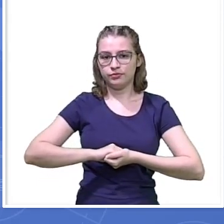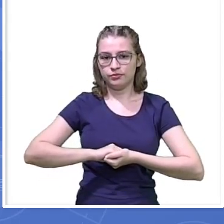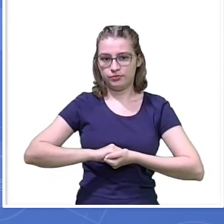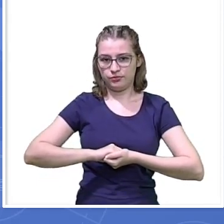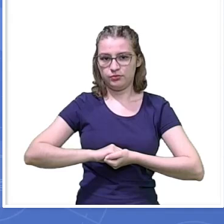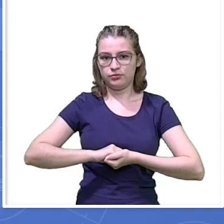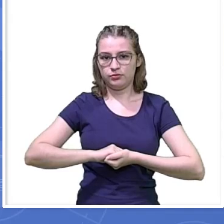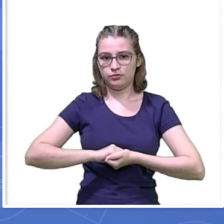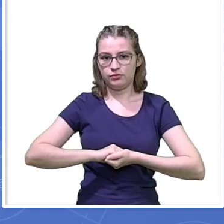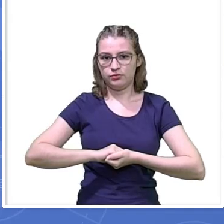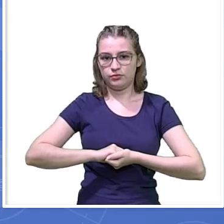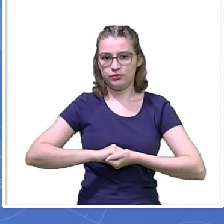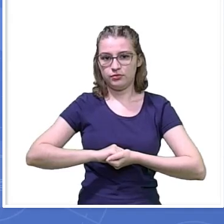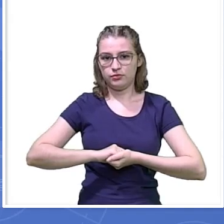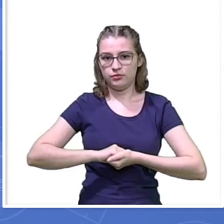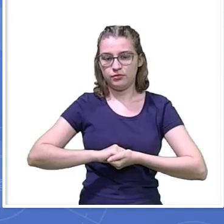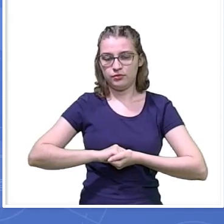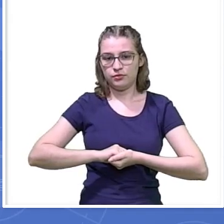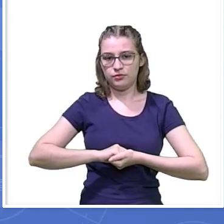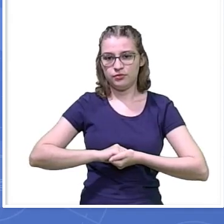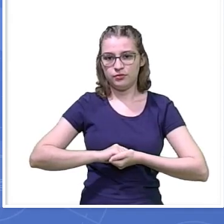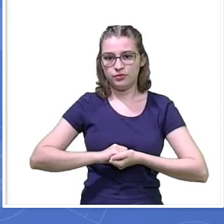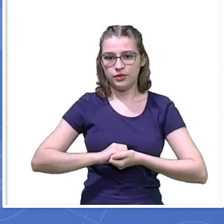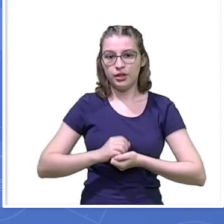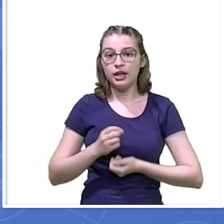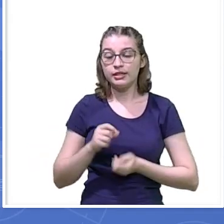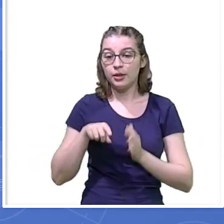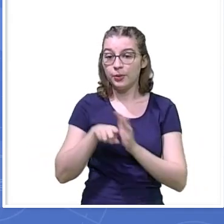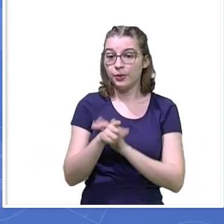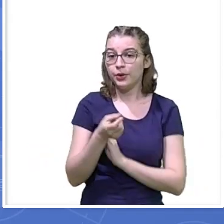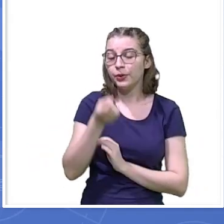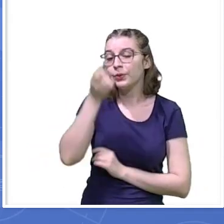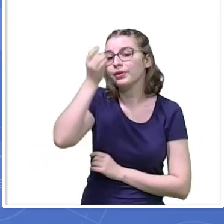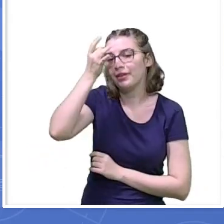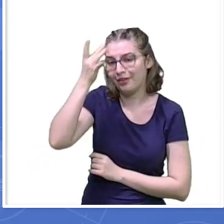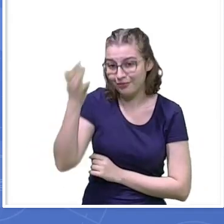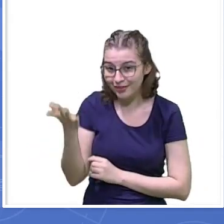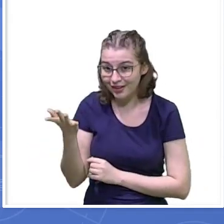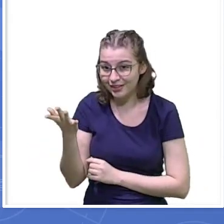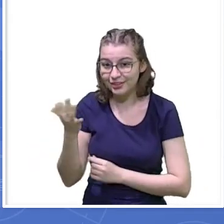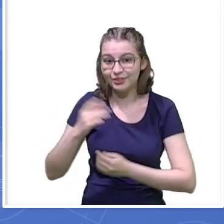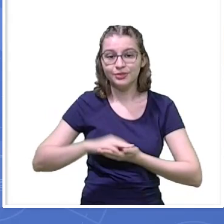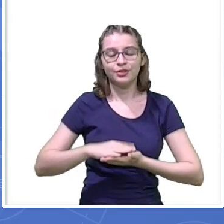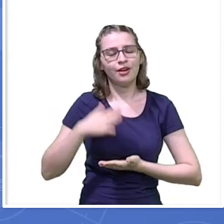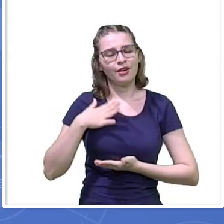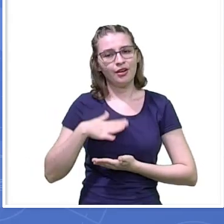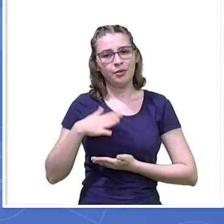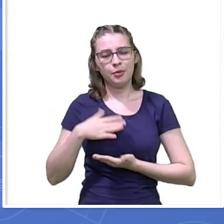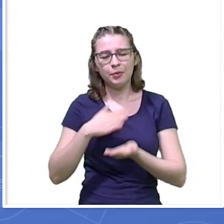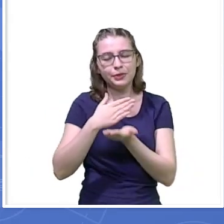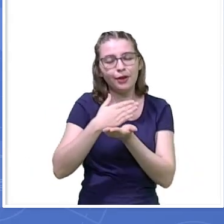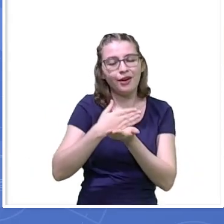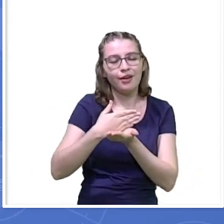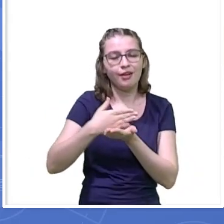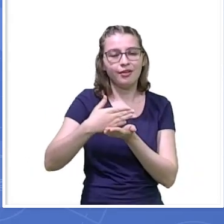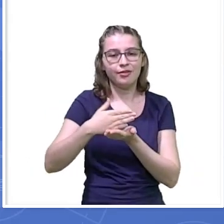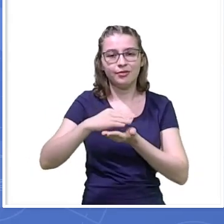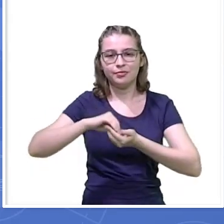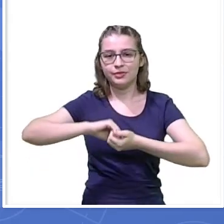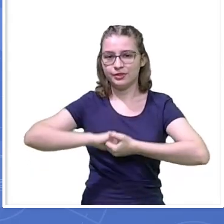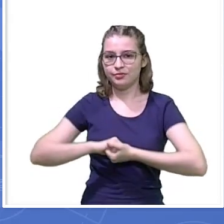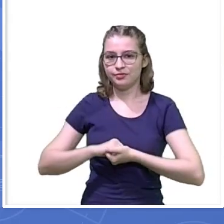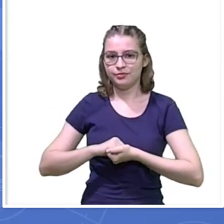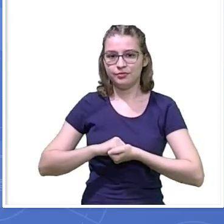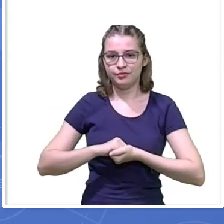D, meridianos. A questão assim bem tranquila, para a gente poder iniciar o nosso praticando aí sobre